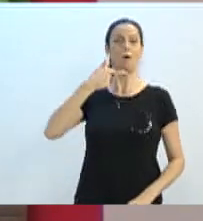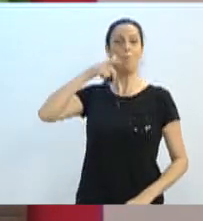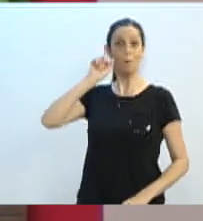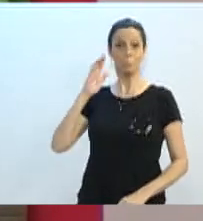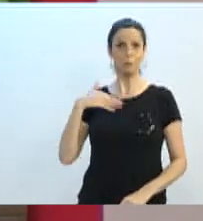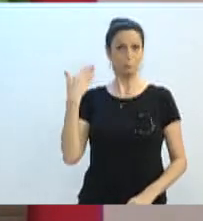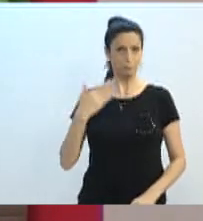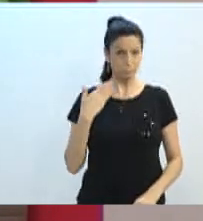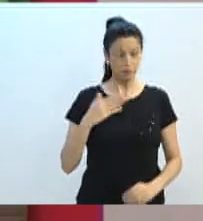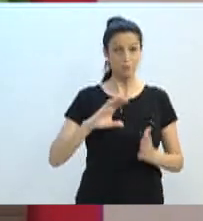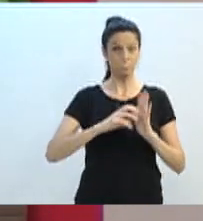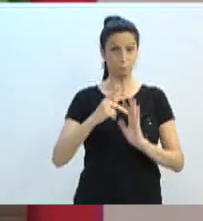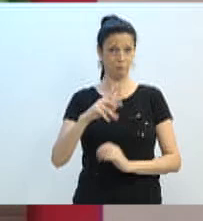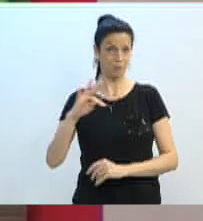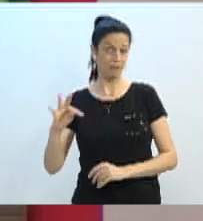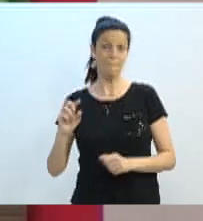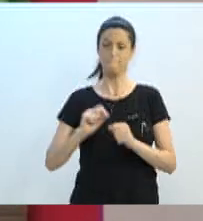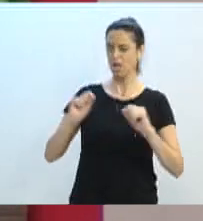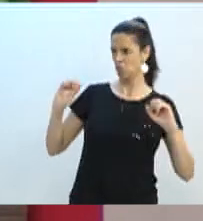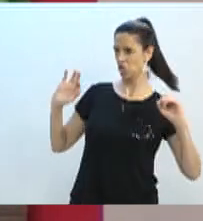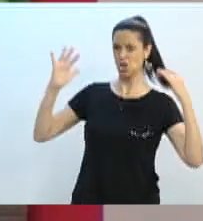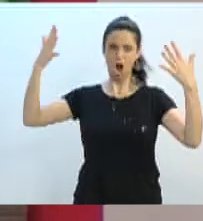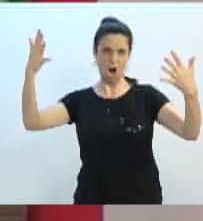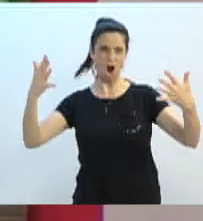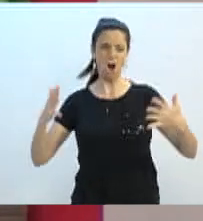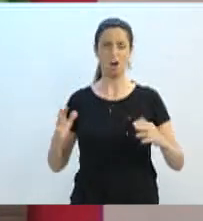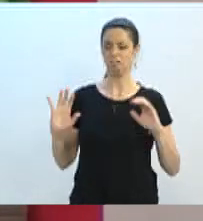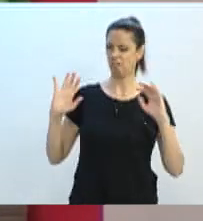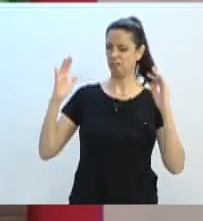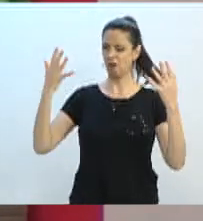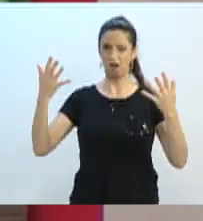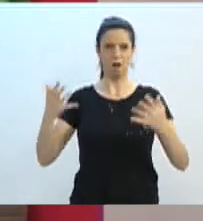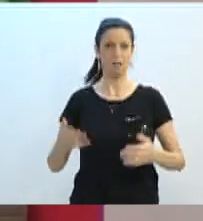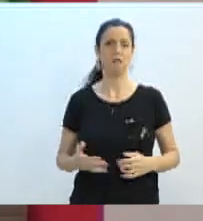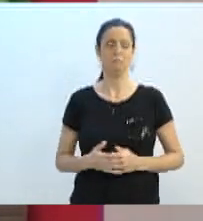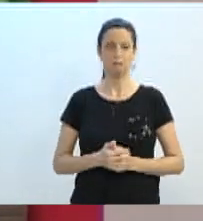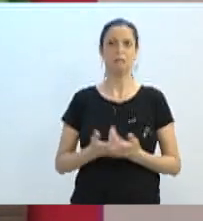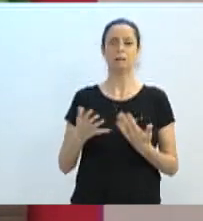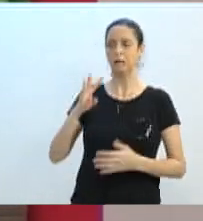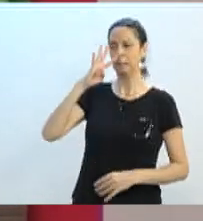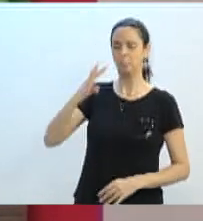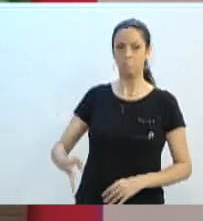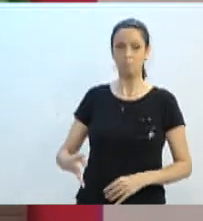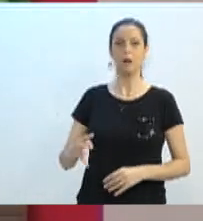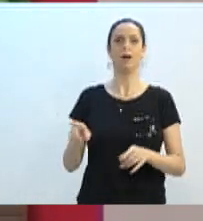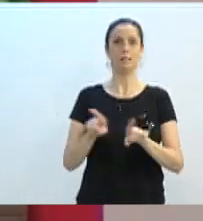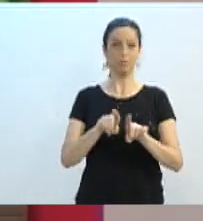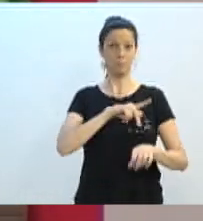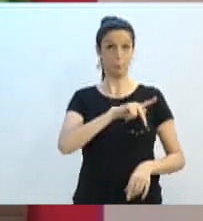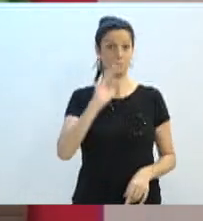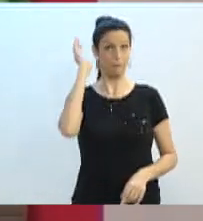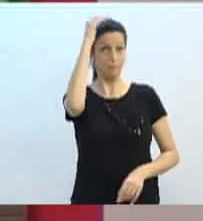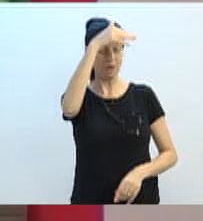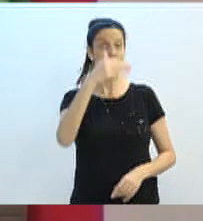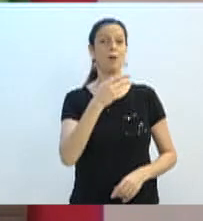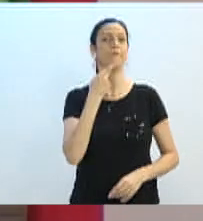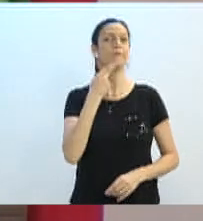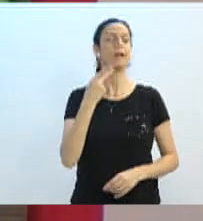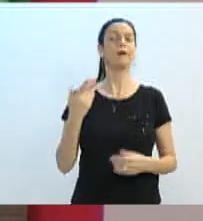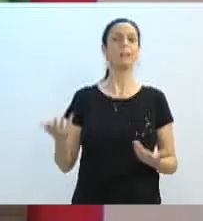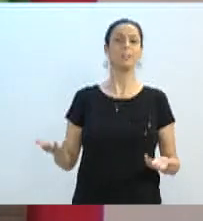sua interpretação, fez o seu showzinho, quis imputar algumas acusações aqui ao prefeito Mário, dizendo que